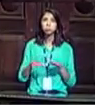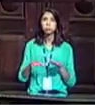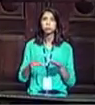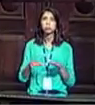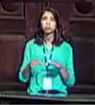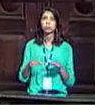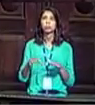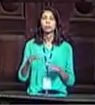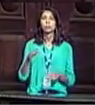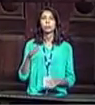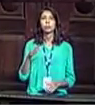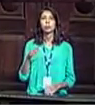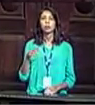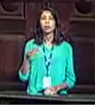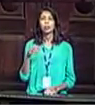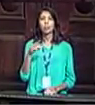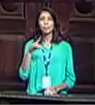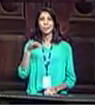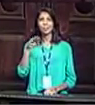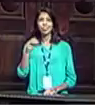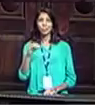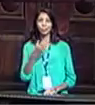dos senhores ministros